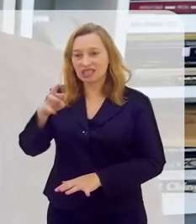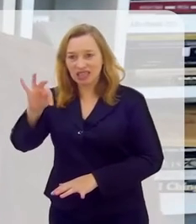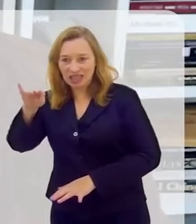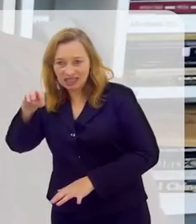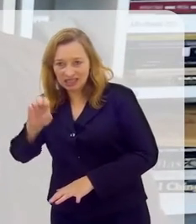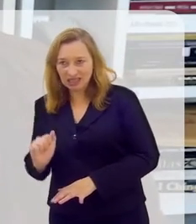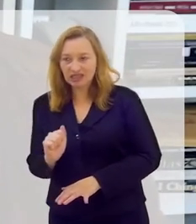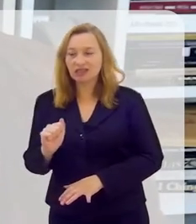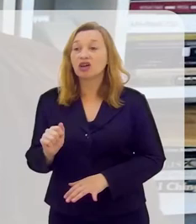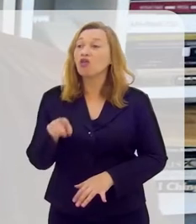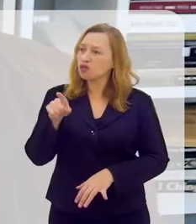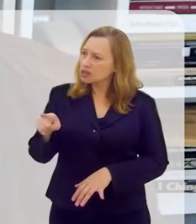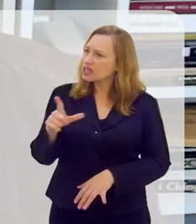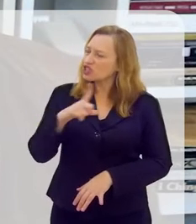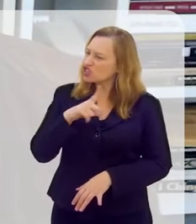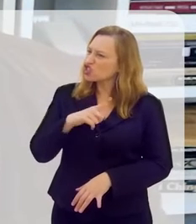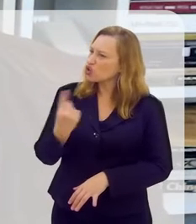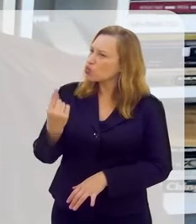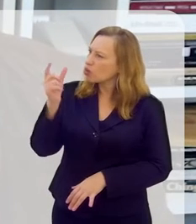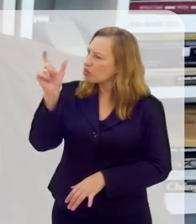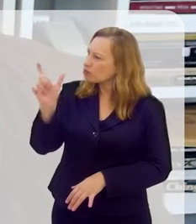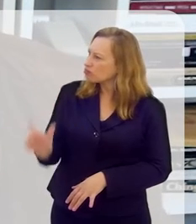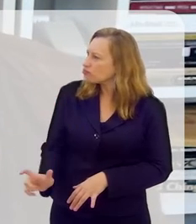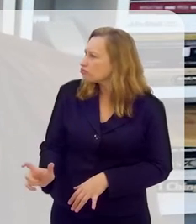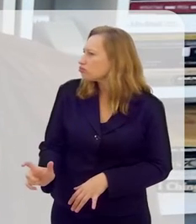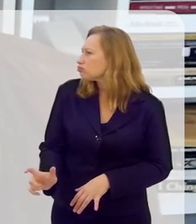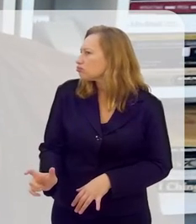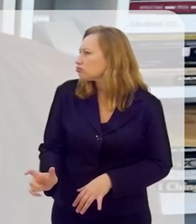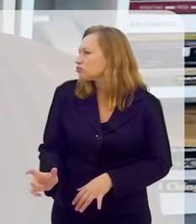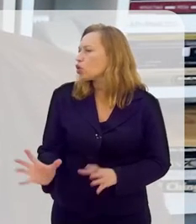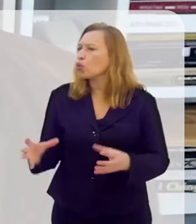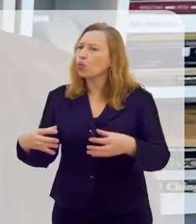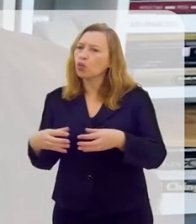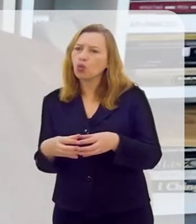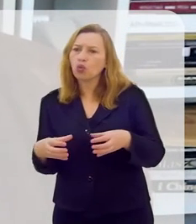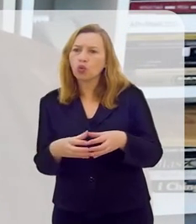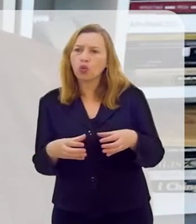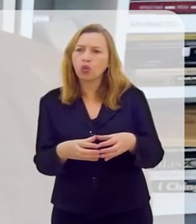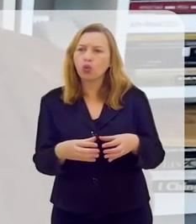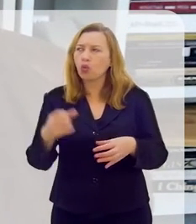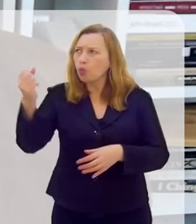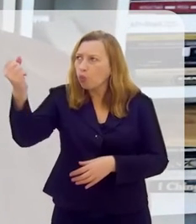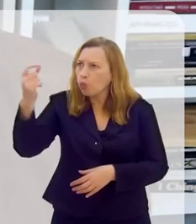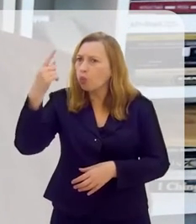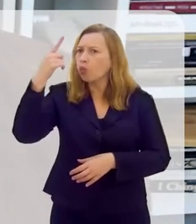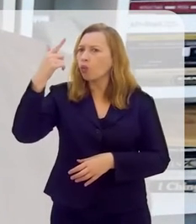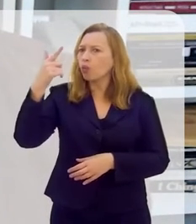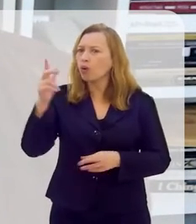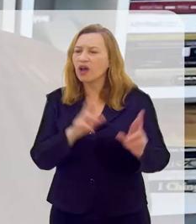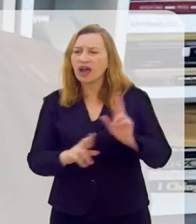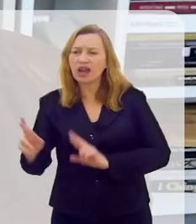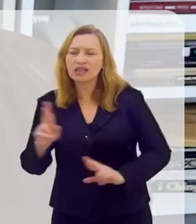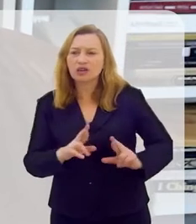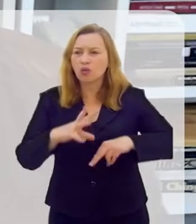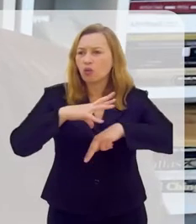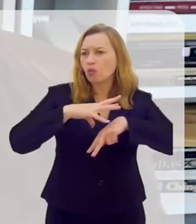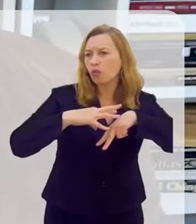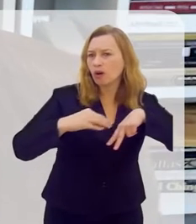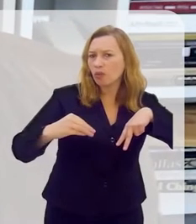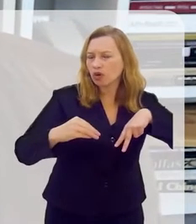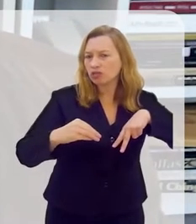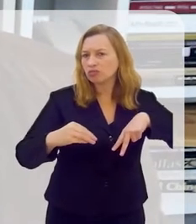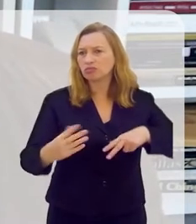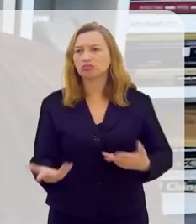tinha alguma pessoa, algum grupo que a inspirasse em relação a essa coisa da